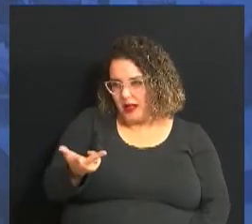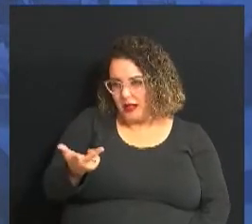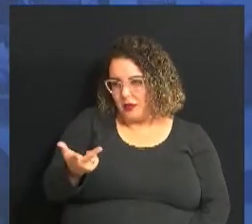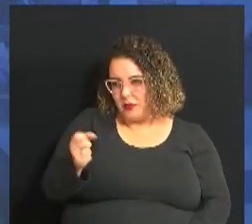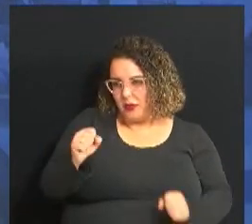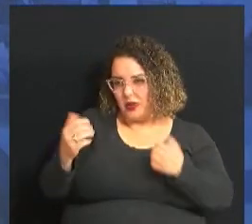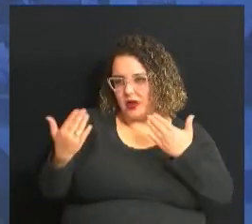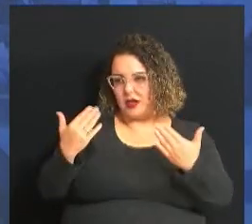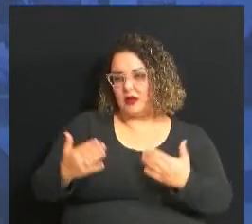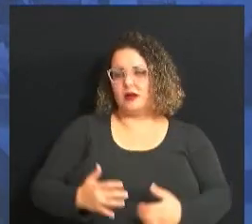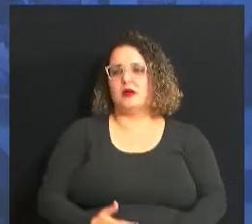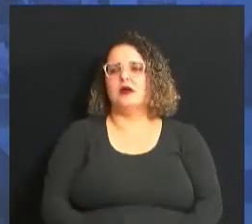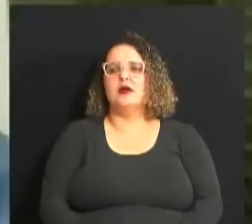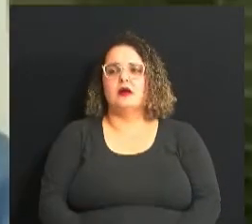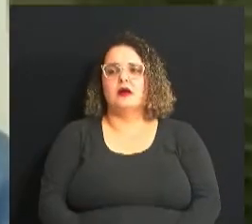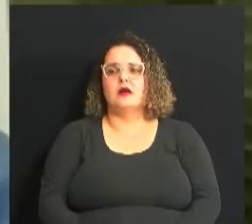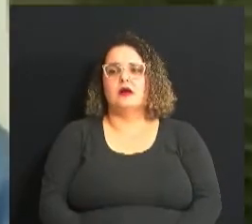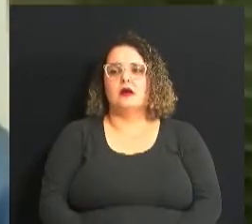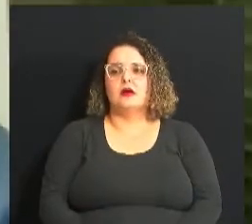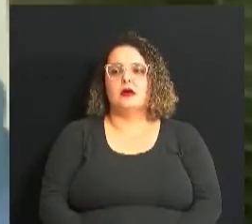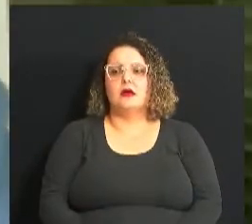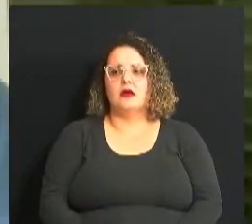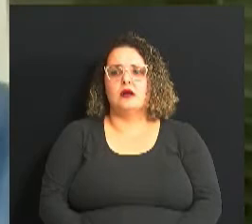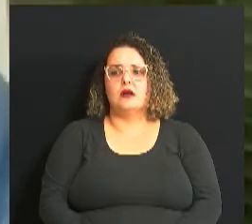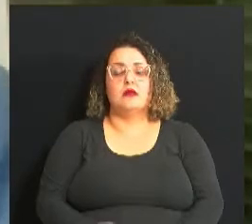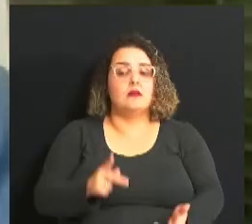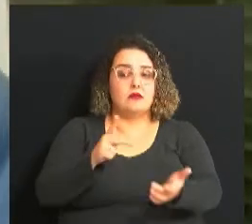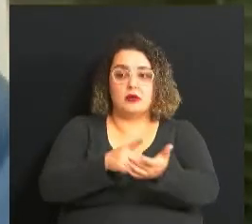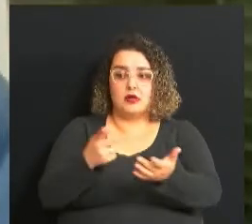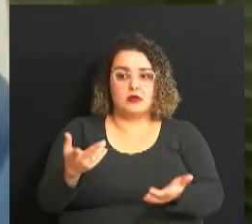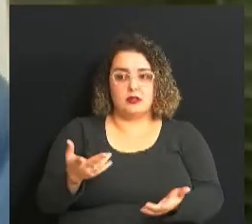Doutor, realmente eu acabei não sendo muito